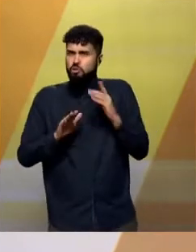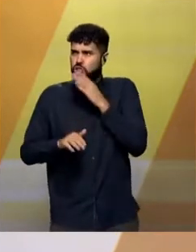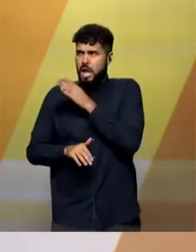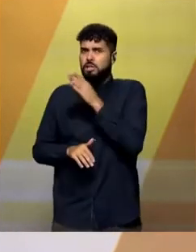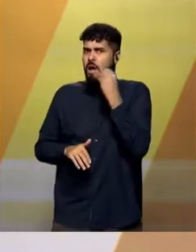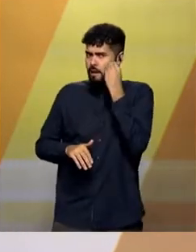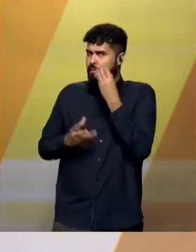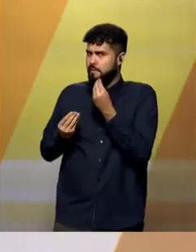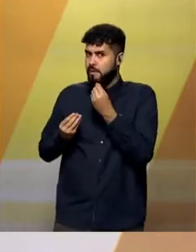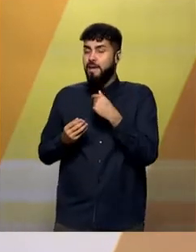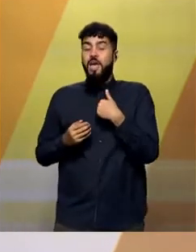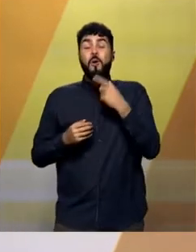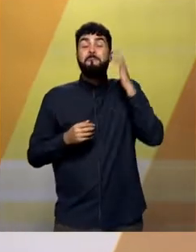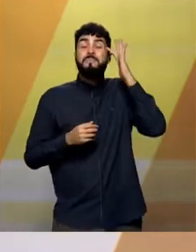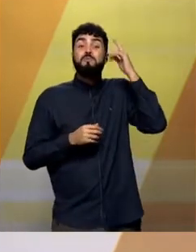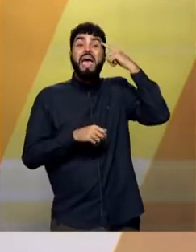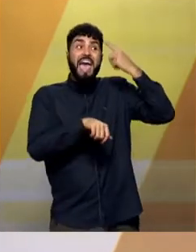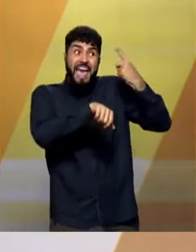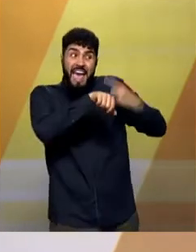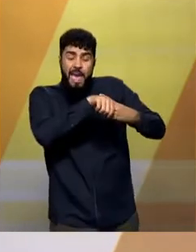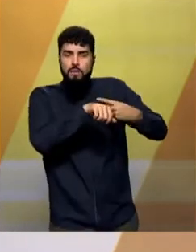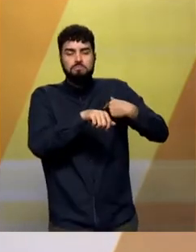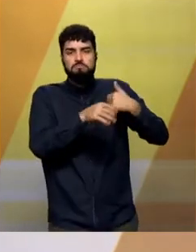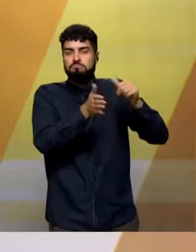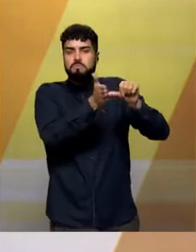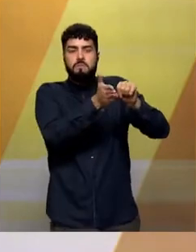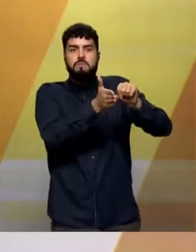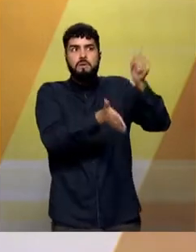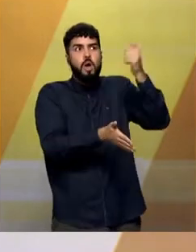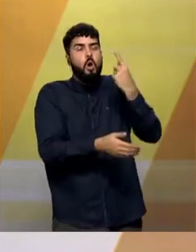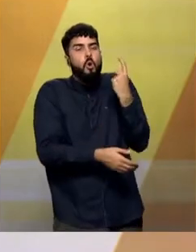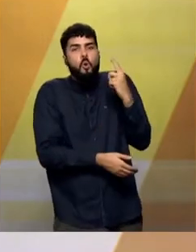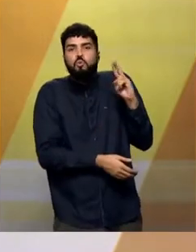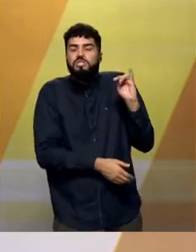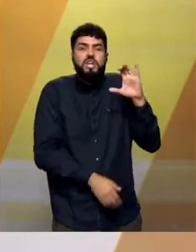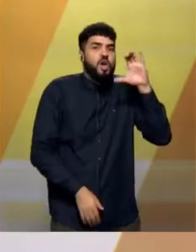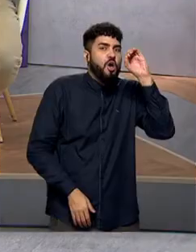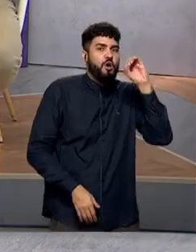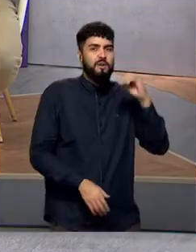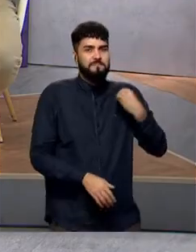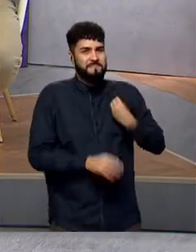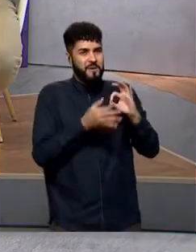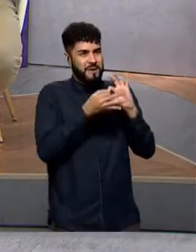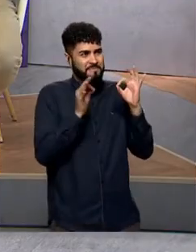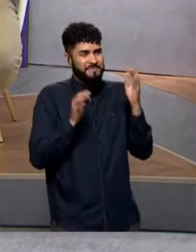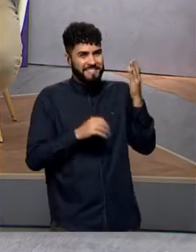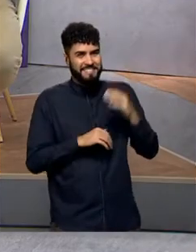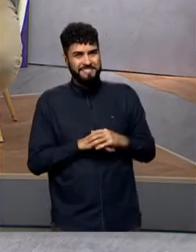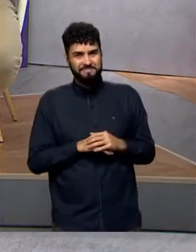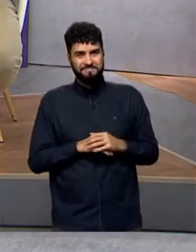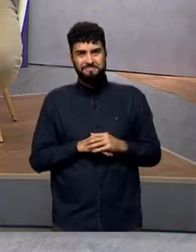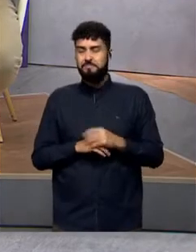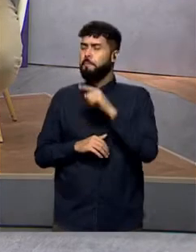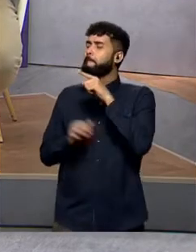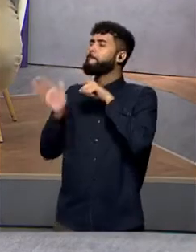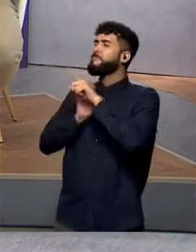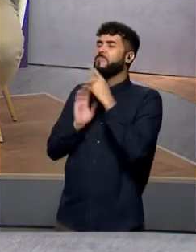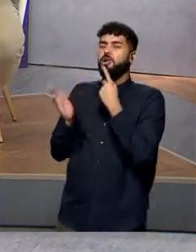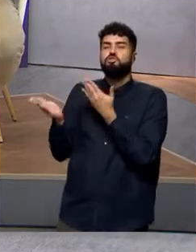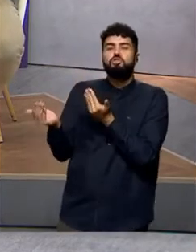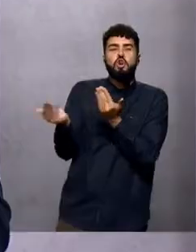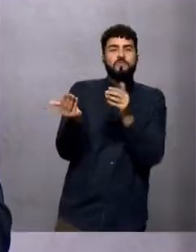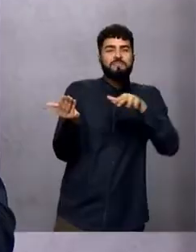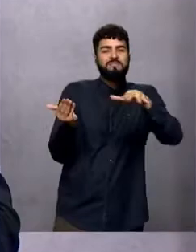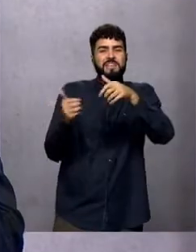eu acho que vai ser algo único tá nessa olimpíada Oi tá garota que tá em